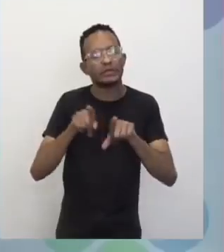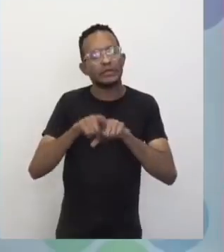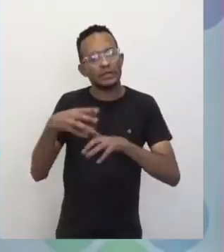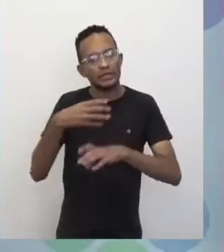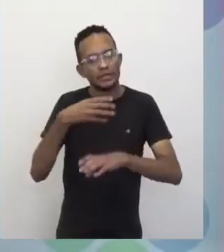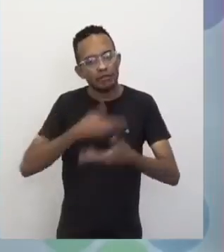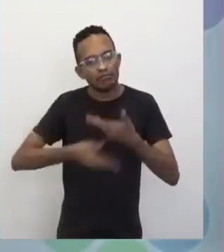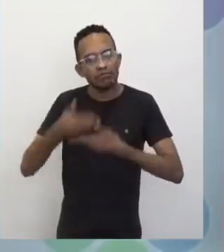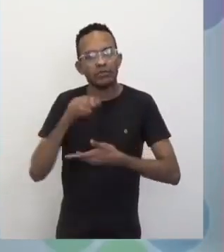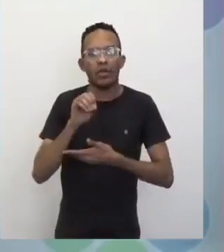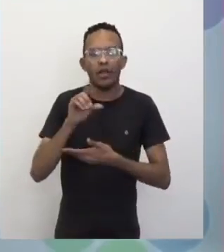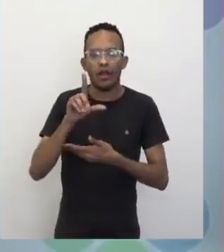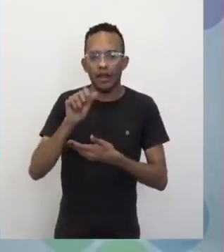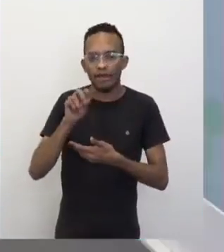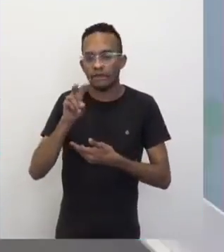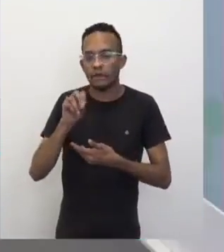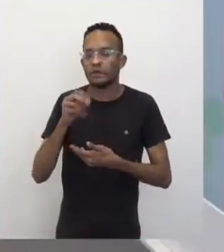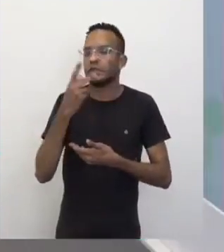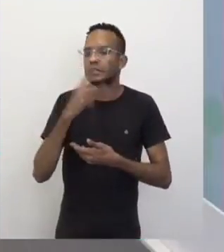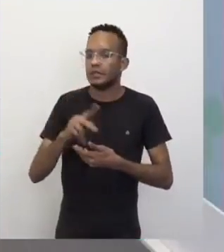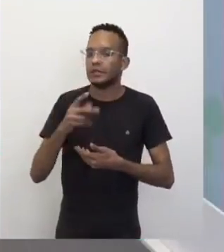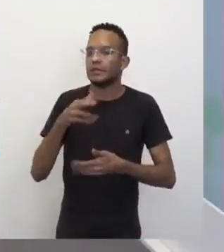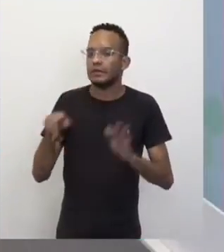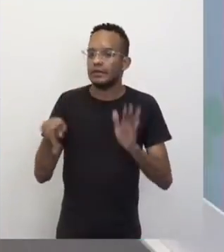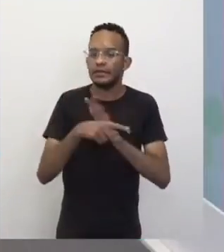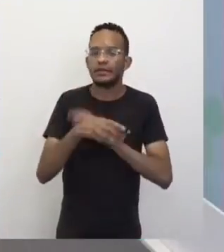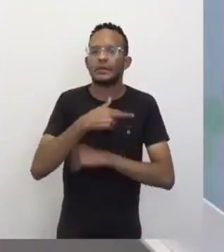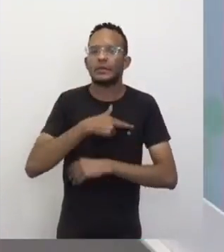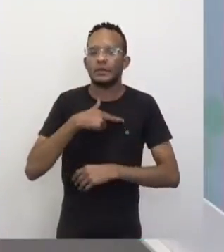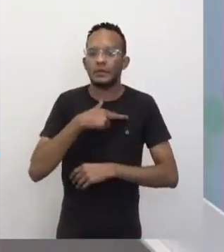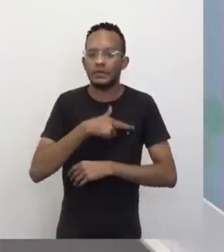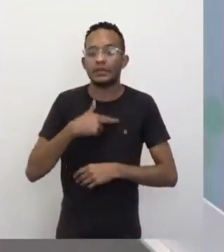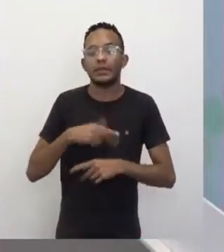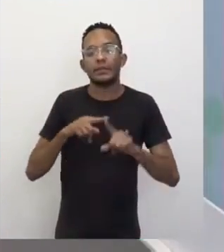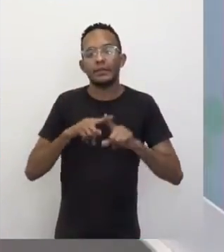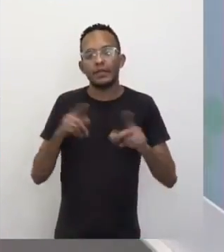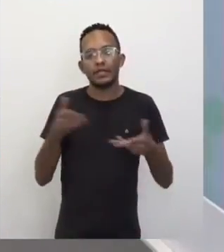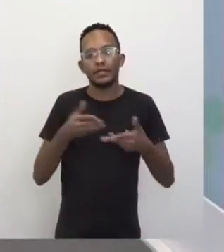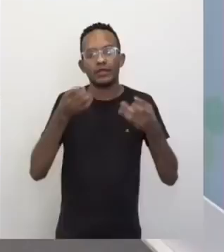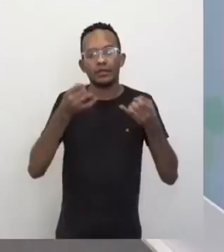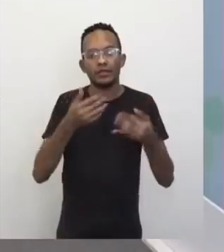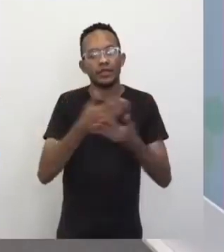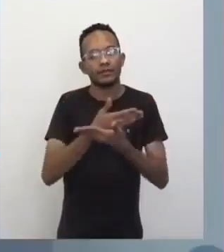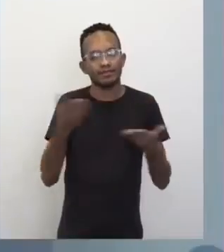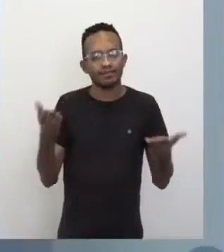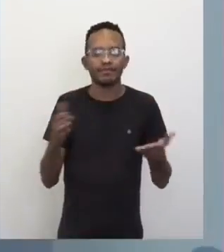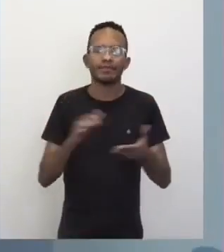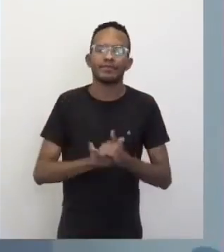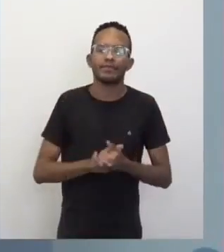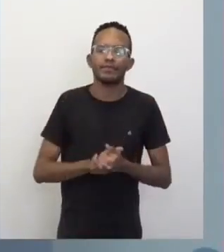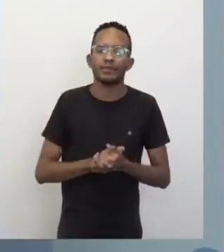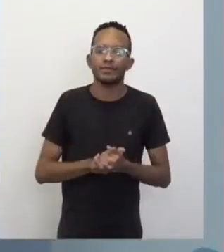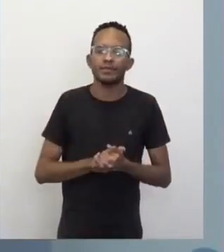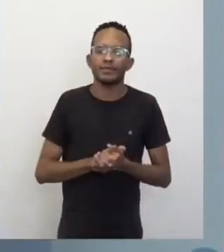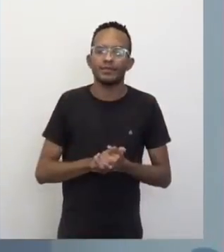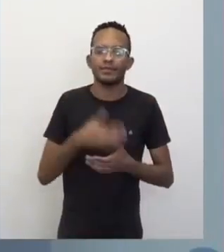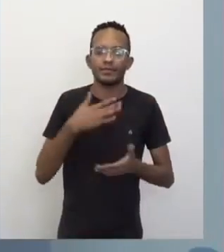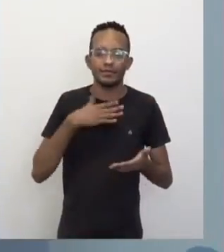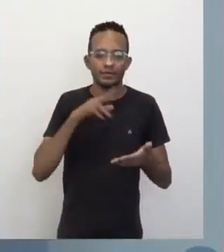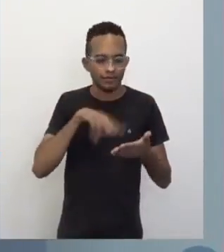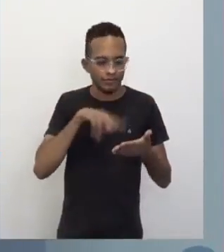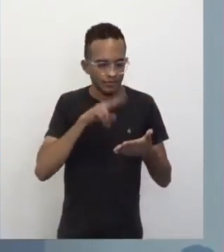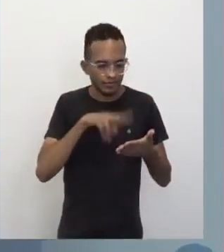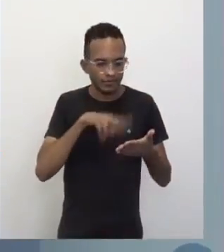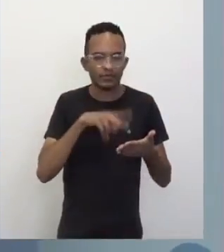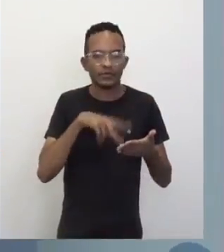Olavo Bilac se mostrando um tremendo de um romântico, né? Sim. Mas vamos tratar com vocês, né? Eu li os